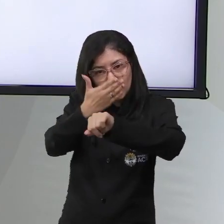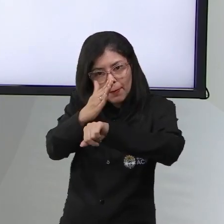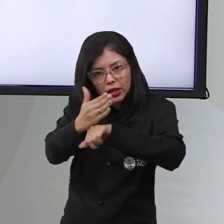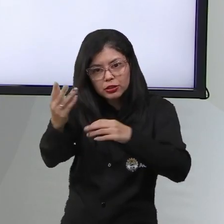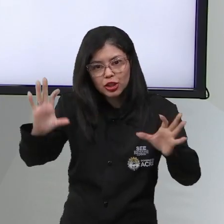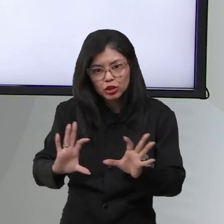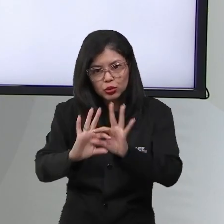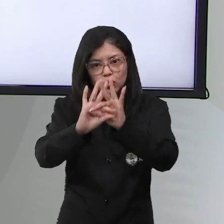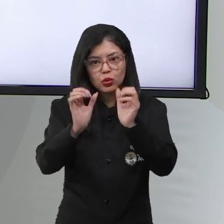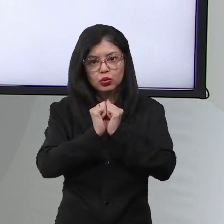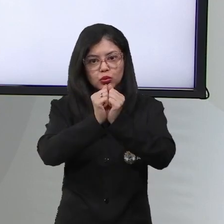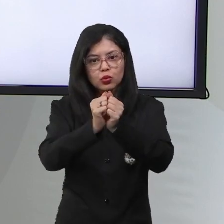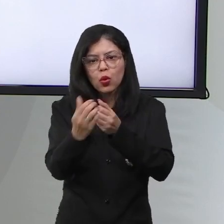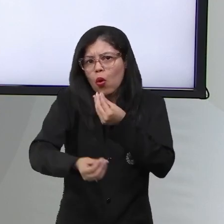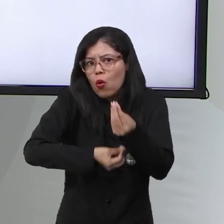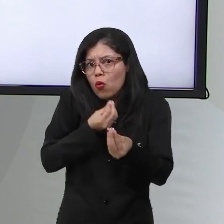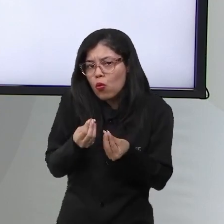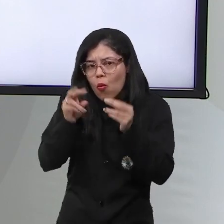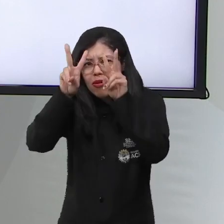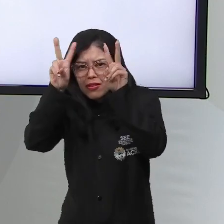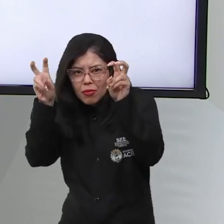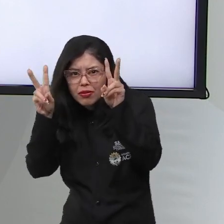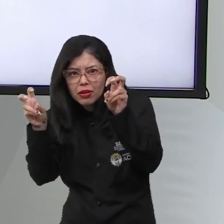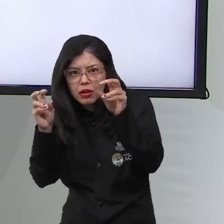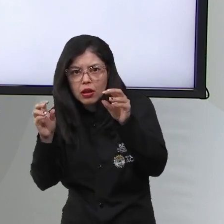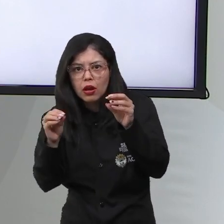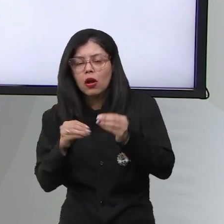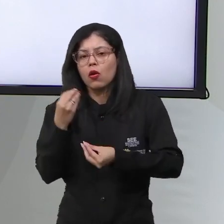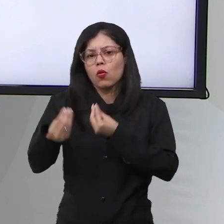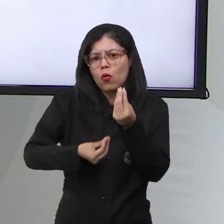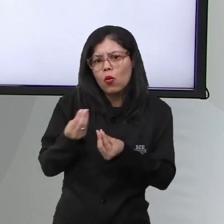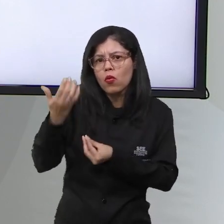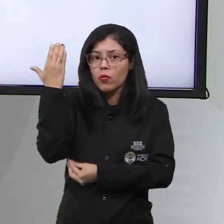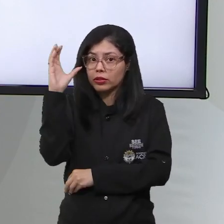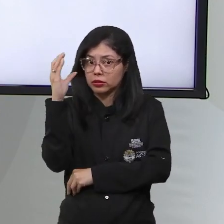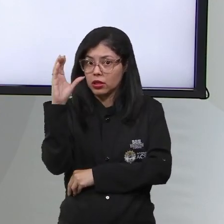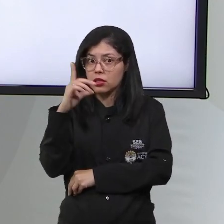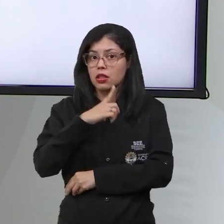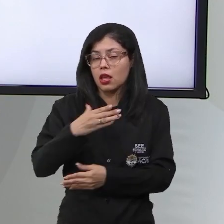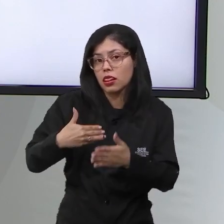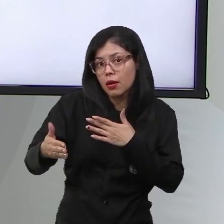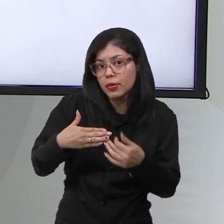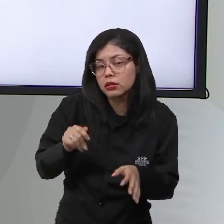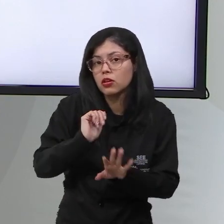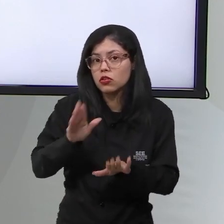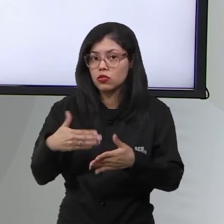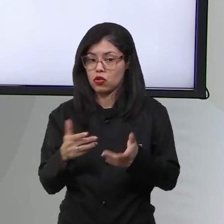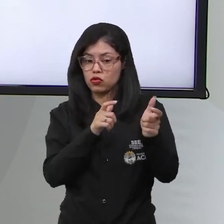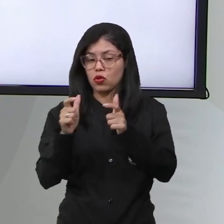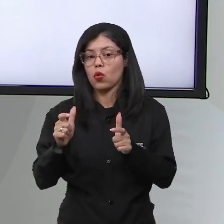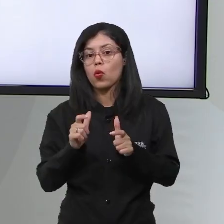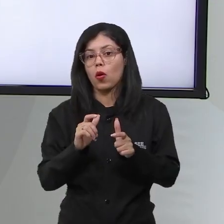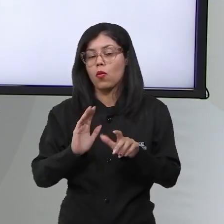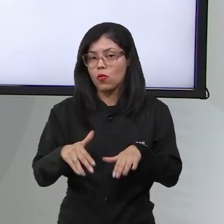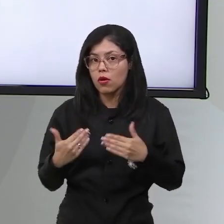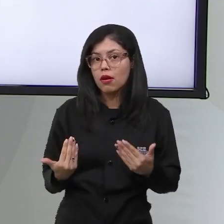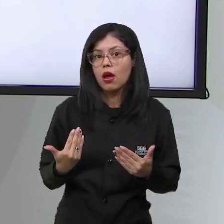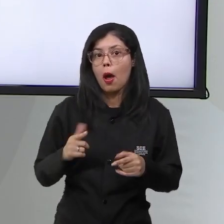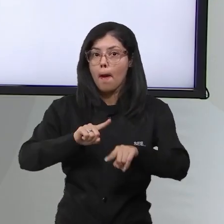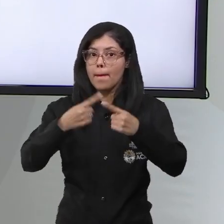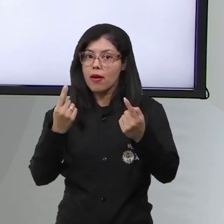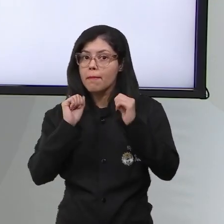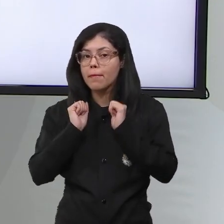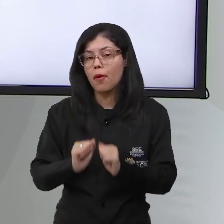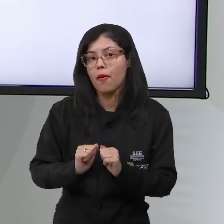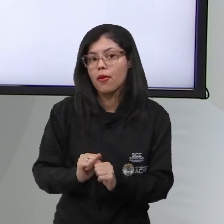prática. Como que eu tenho uma teoria? Como que uma ciência, independente da área de conhecimento, ela